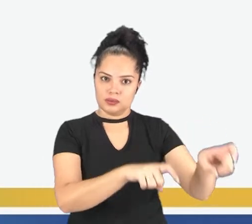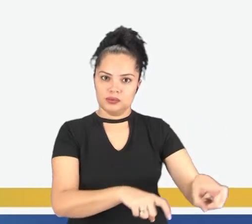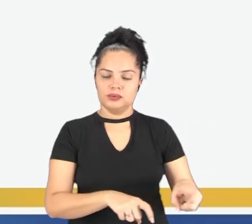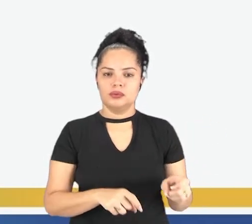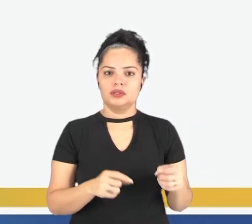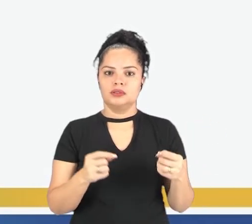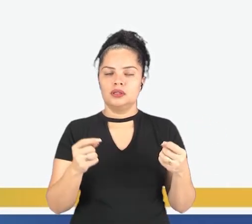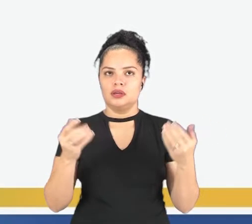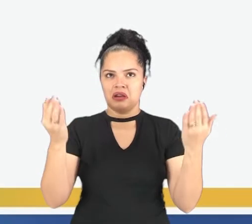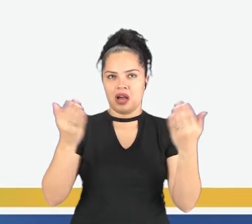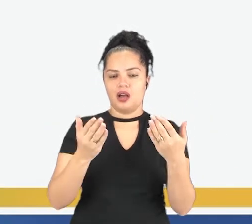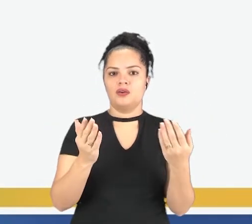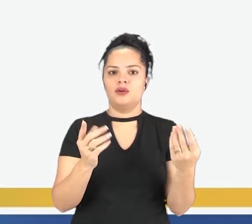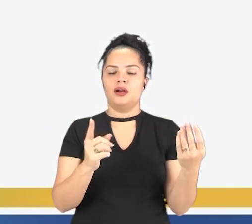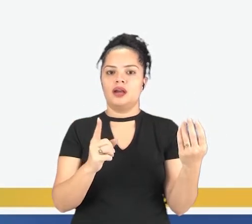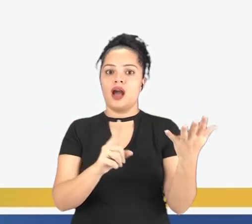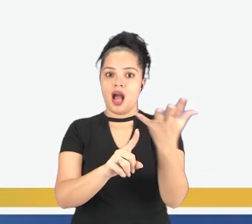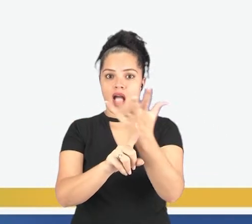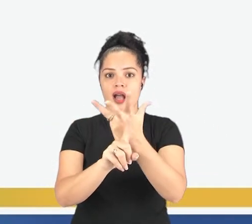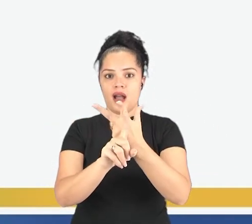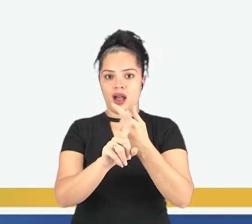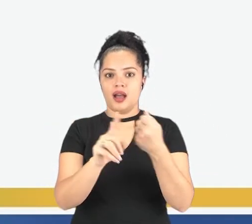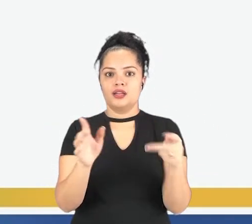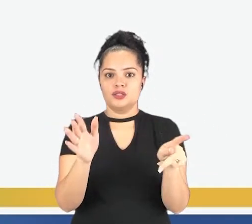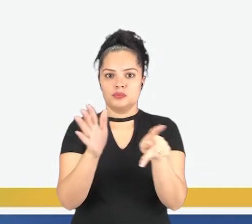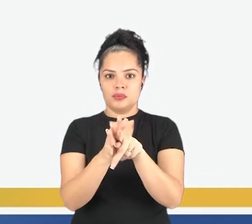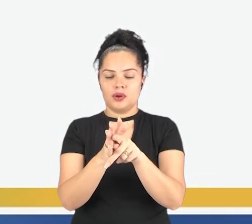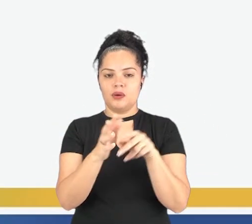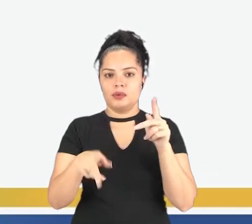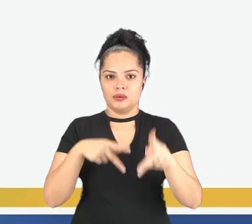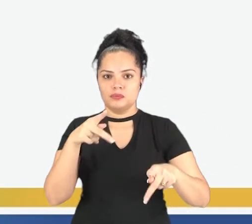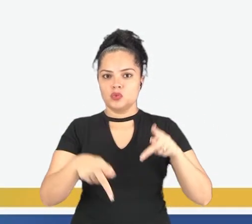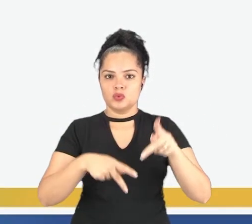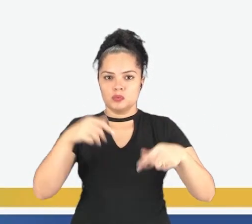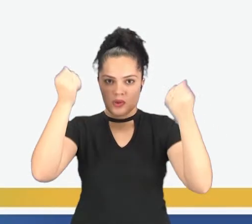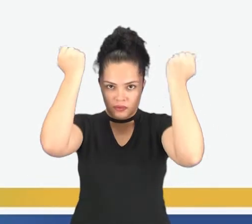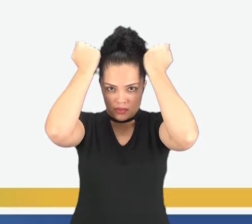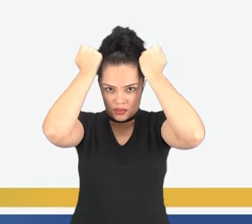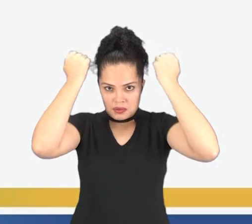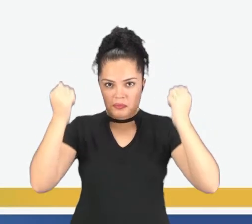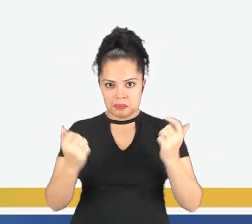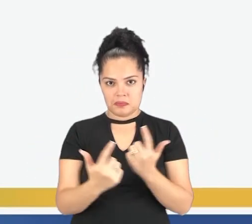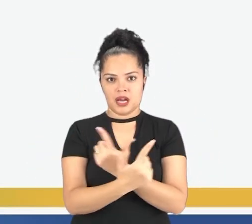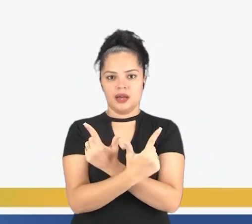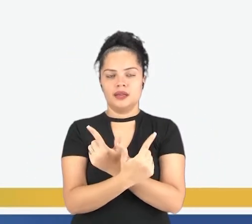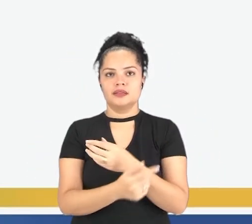arte maia, né? A arte e a religião maia. Então vamos ter aqui uma imagem, né?